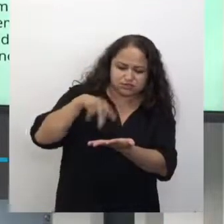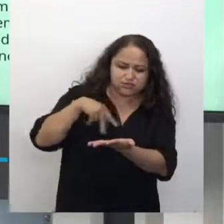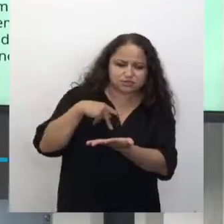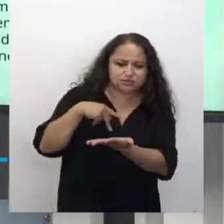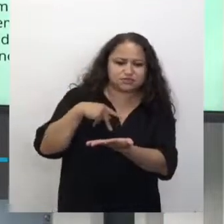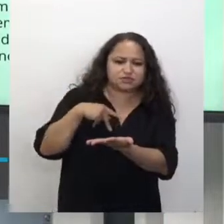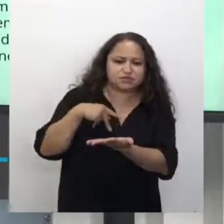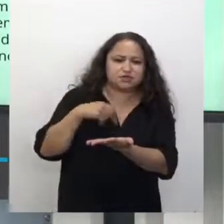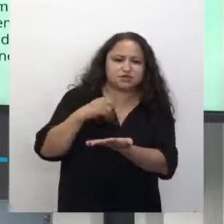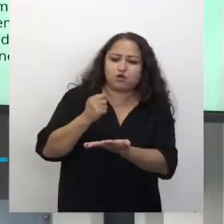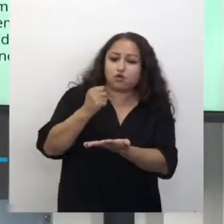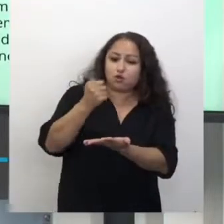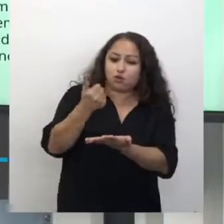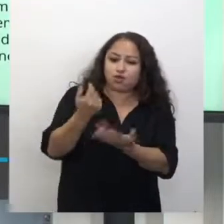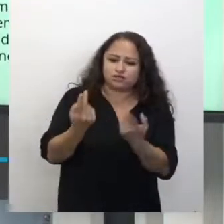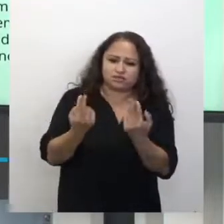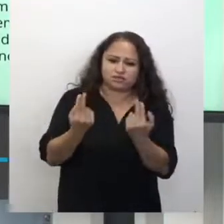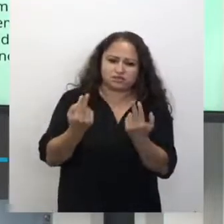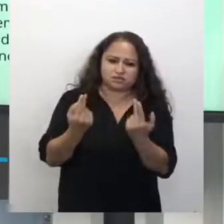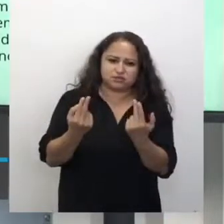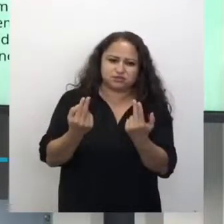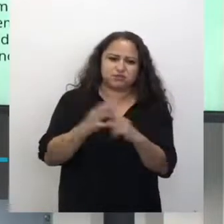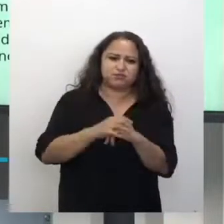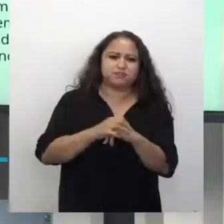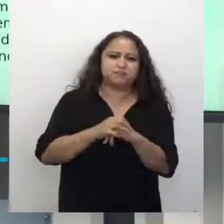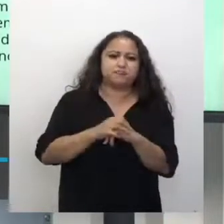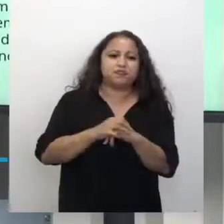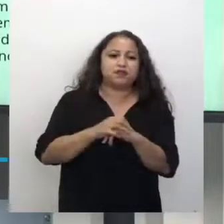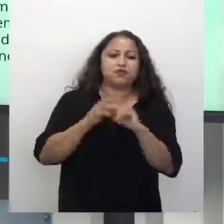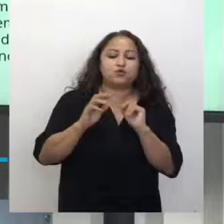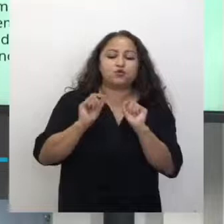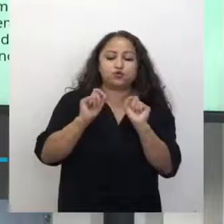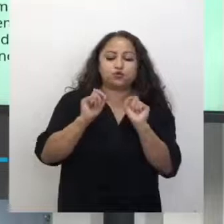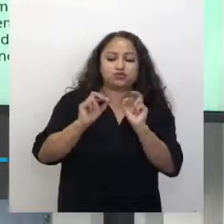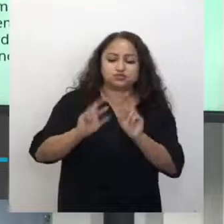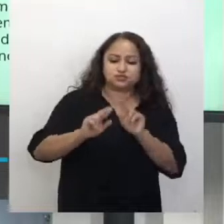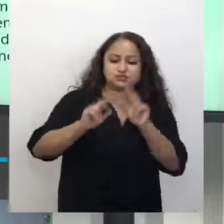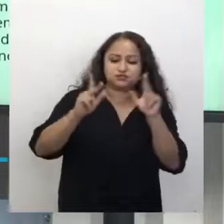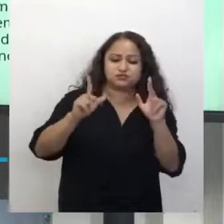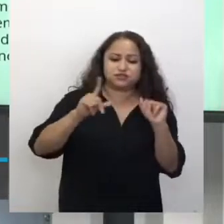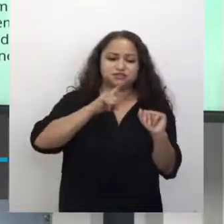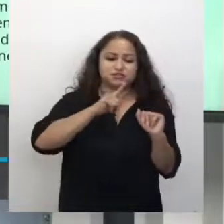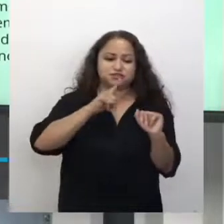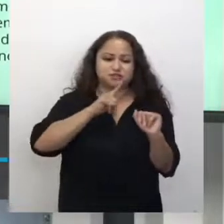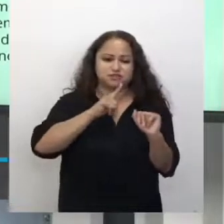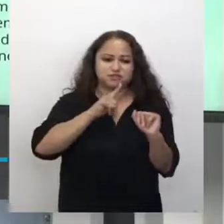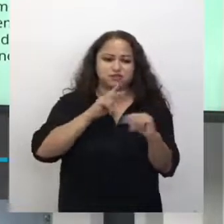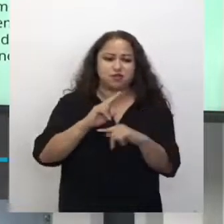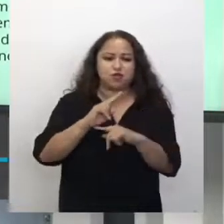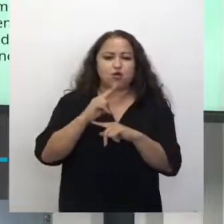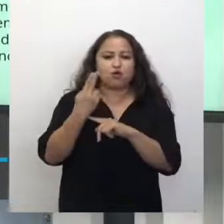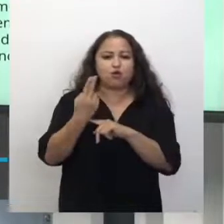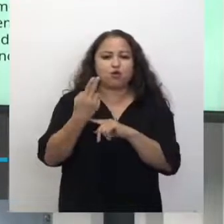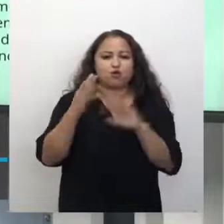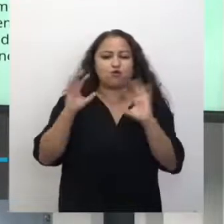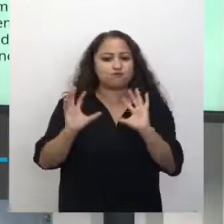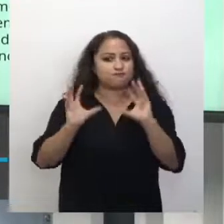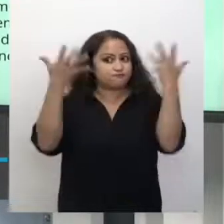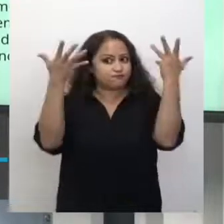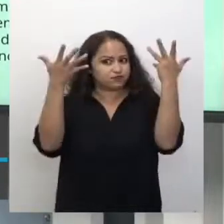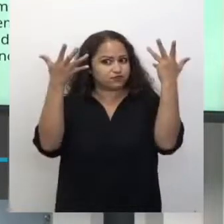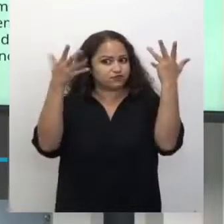né, a exposição, como a exposição em obras artísticas. A diferença só é que, geralmente, ou você tem, né, um festival de dança em um